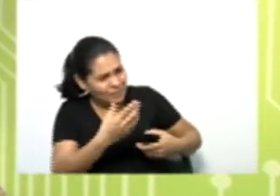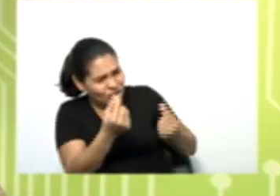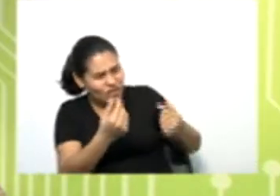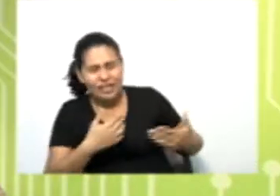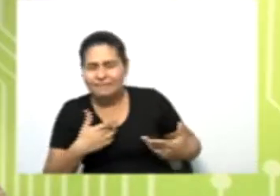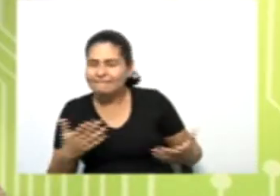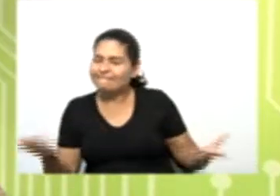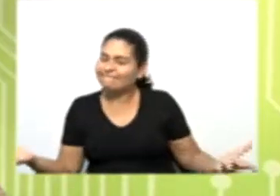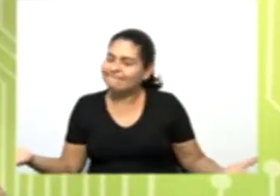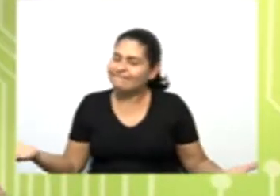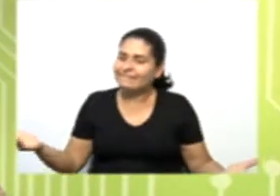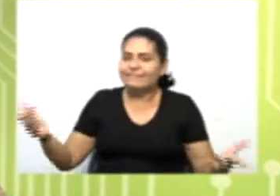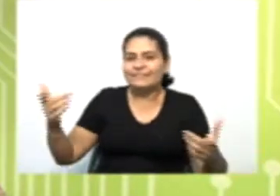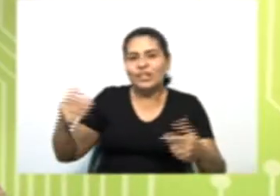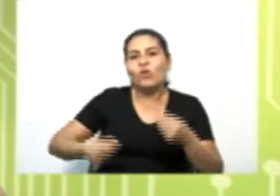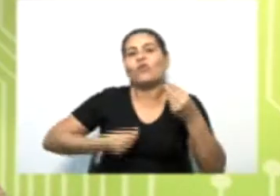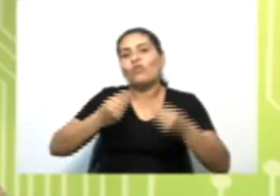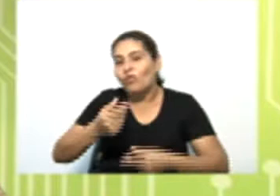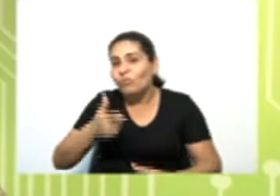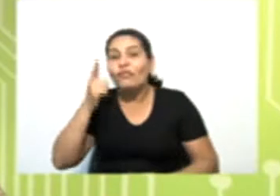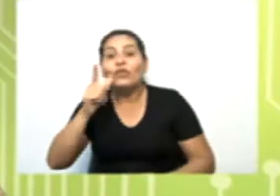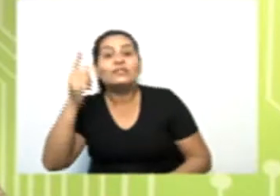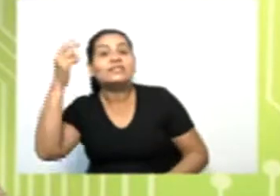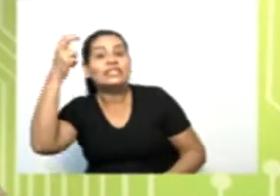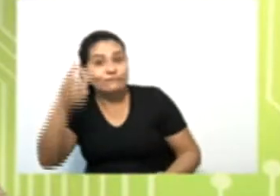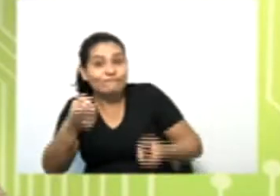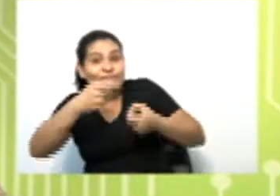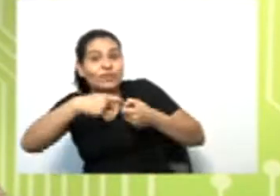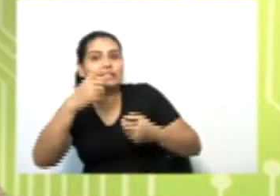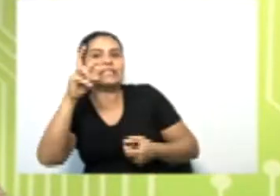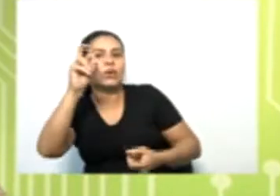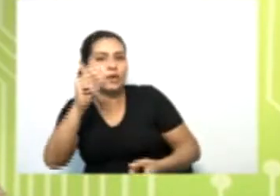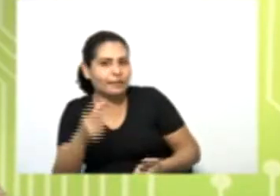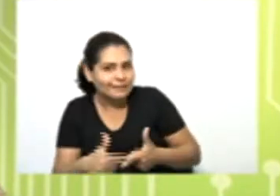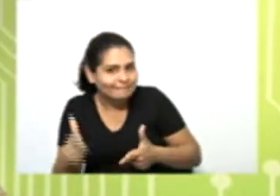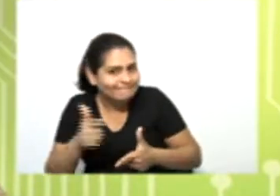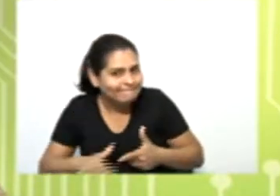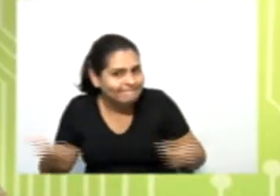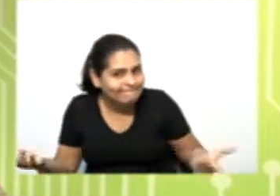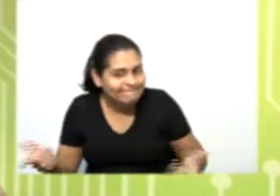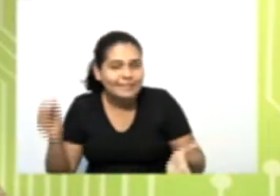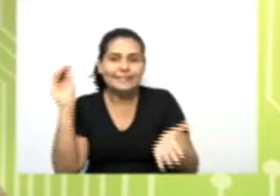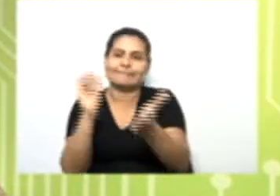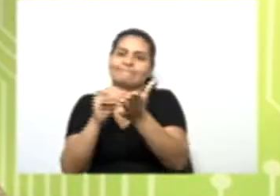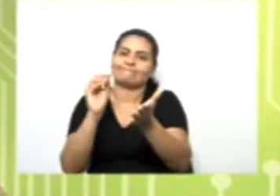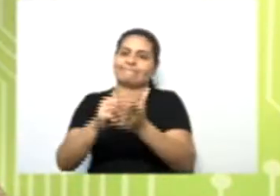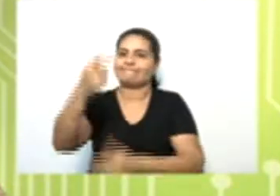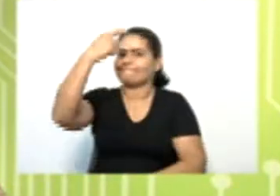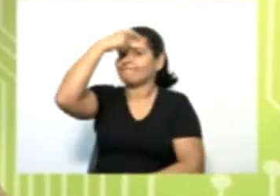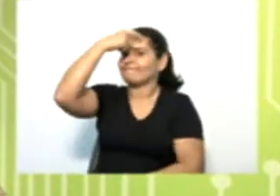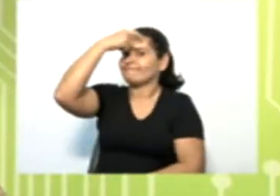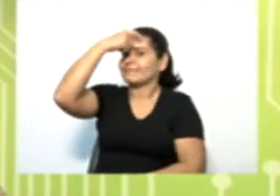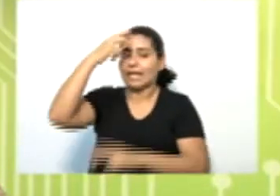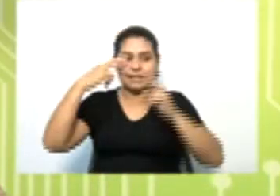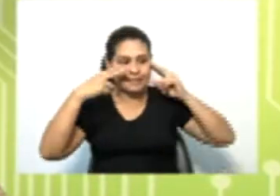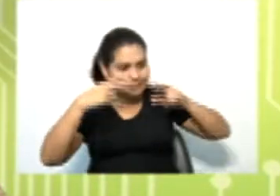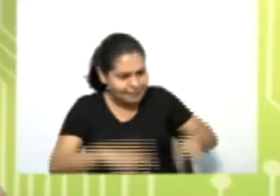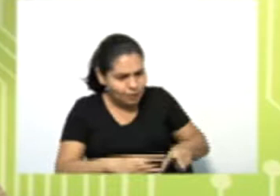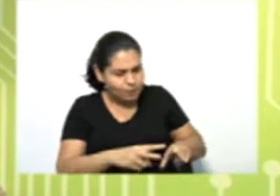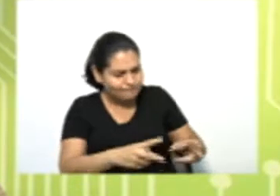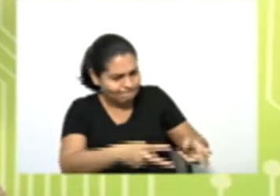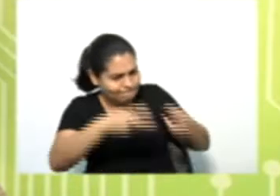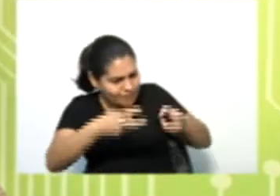cá. E eu volto para tentar resolver um problema que eu criei. Tá vendo a falta de estar consciente, de